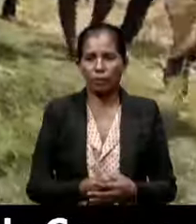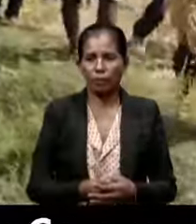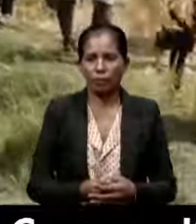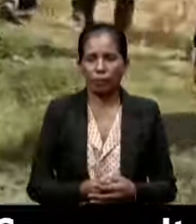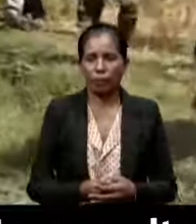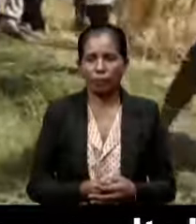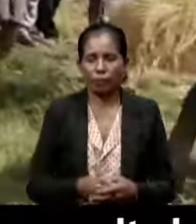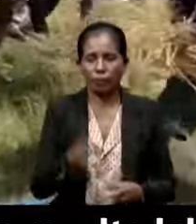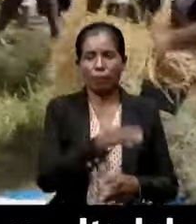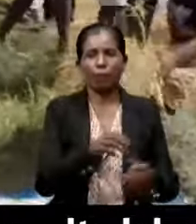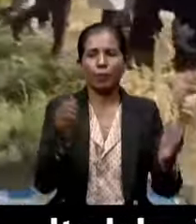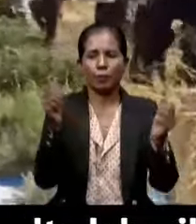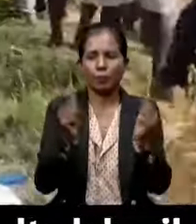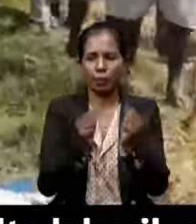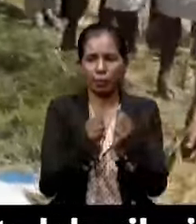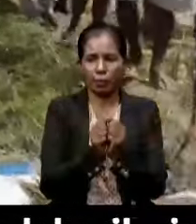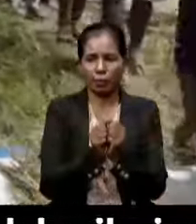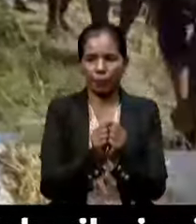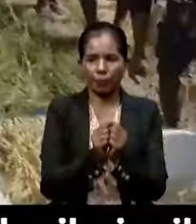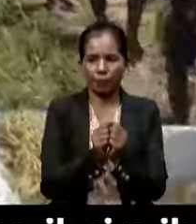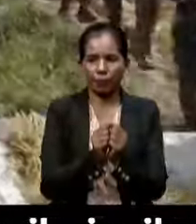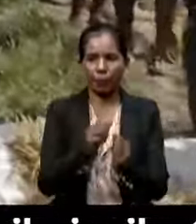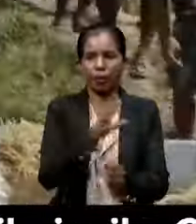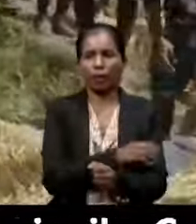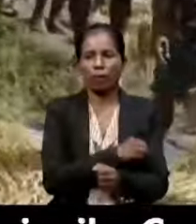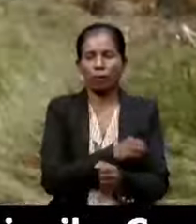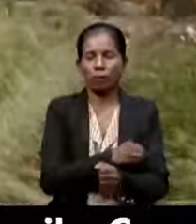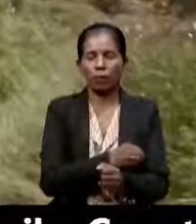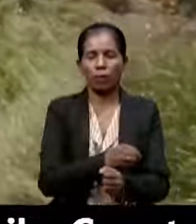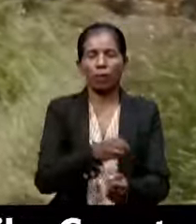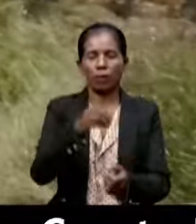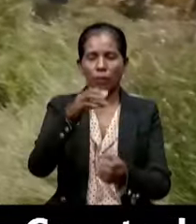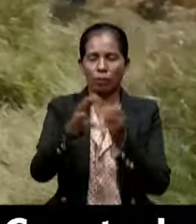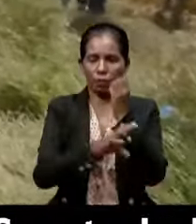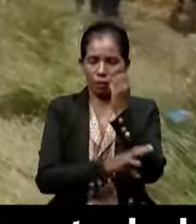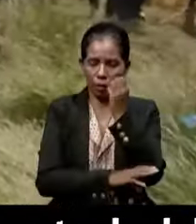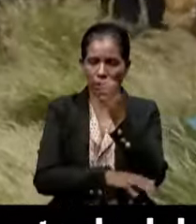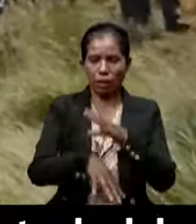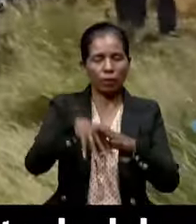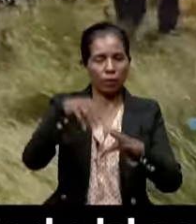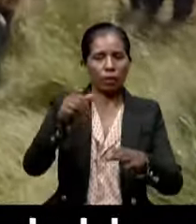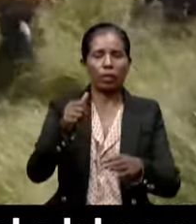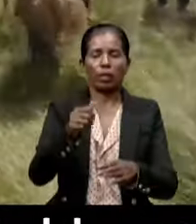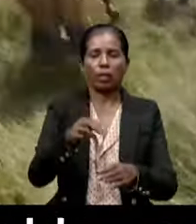hortikultura o batar ekvarira fiu hotot nebe